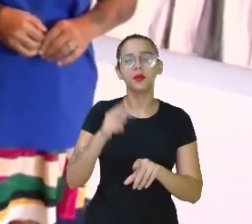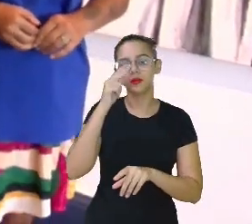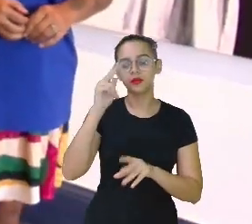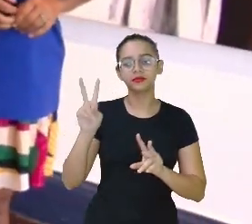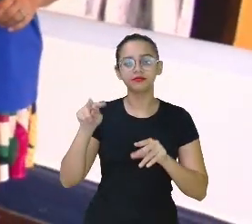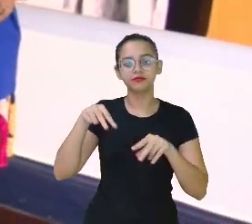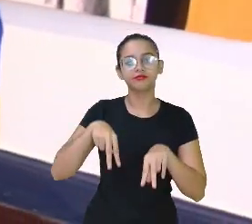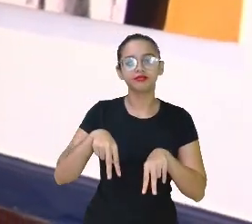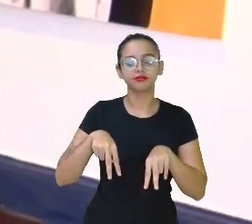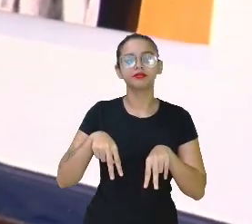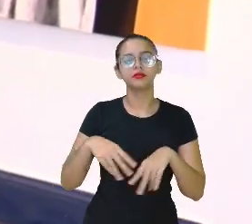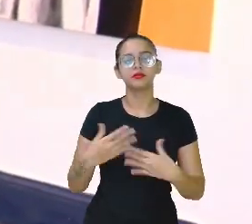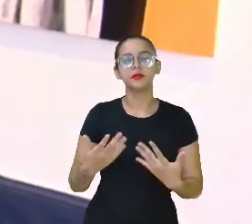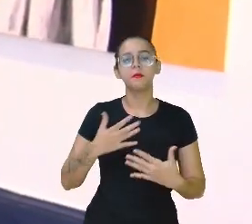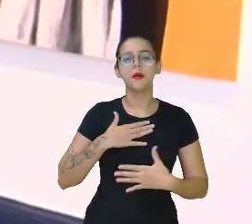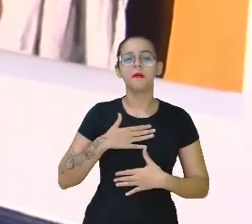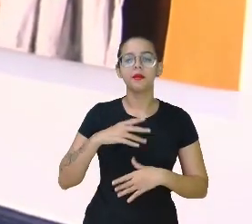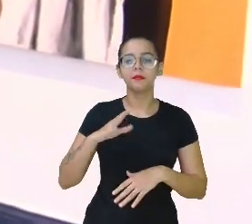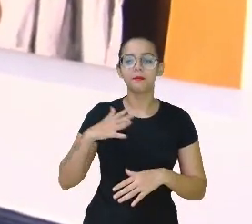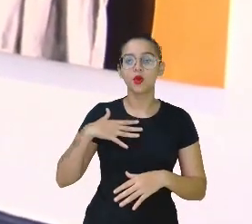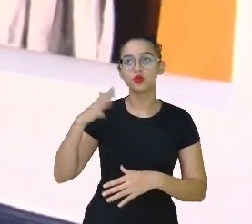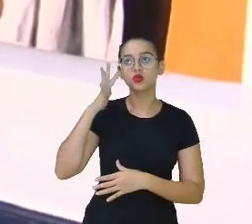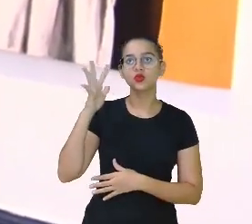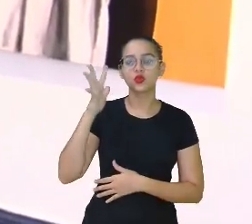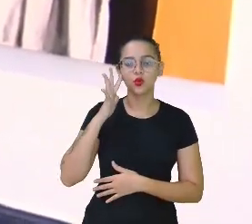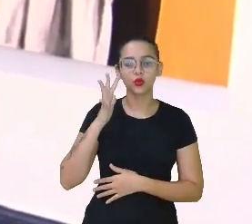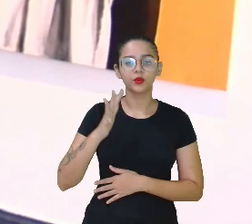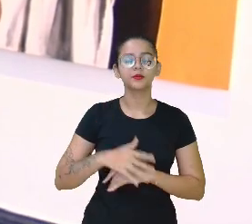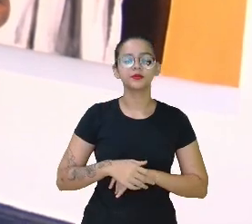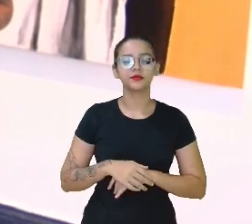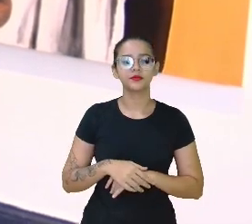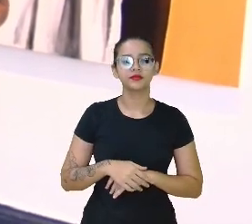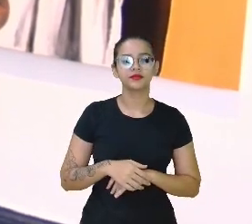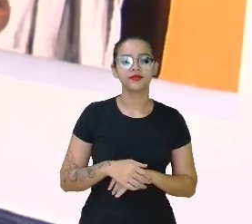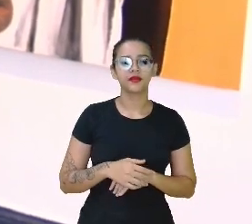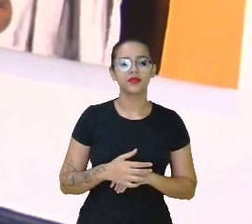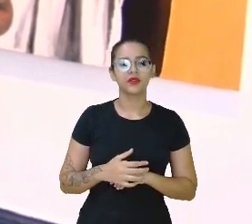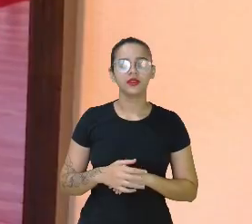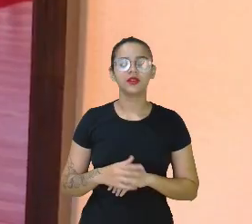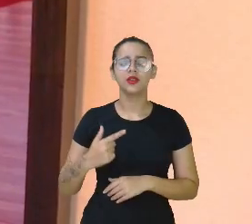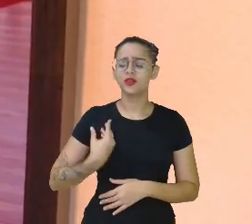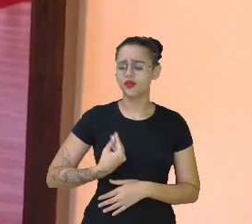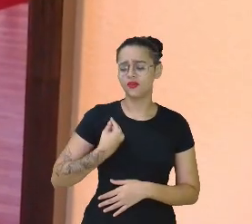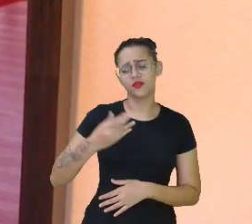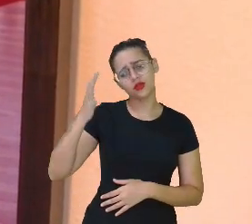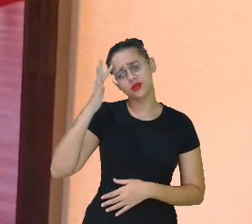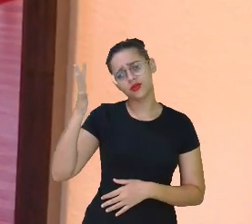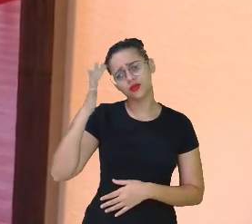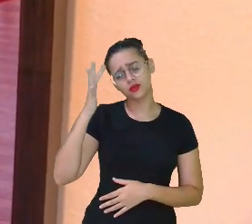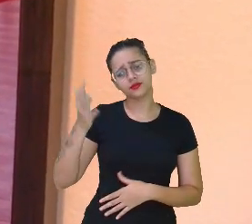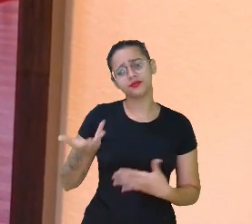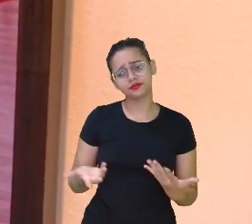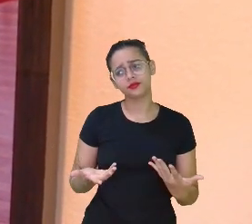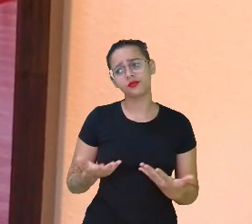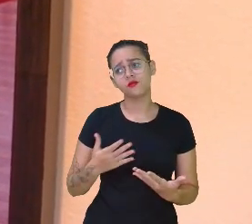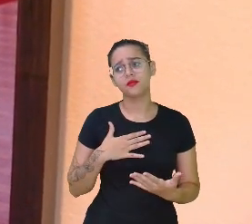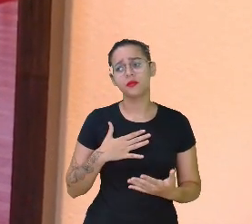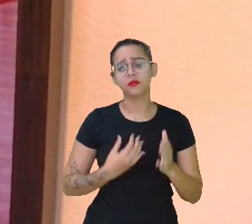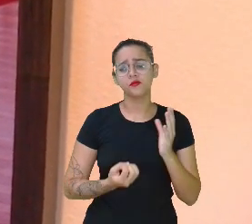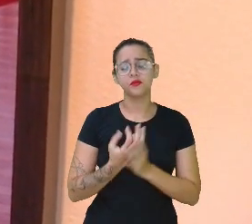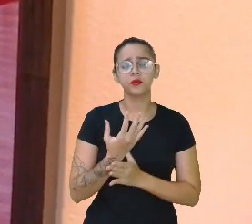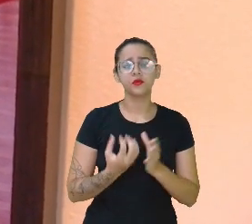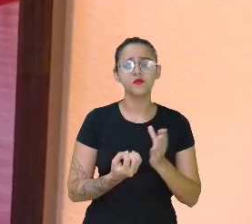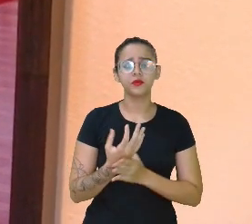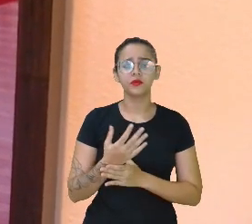eu. Então, isso para mim é meu sonho. Esse para mim é o meu grande sonho. Eu estou vivendo um sonho. O vermelho em minhas obras.